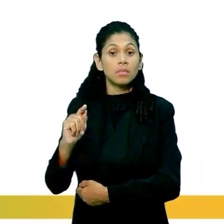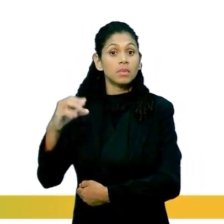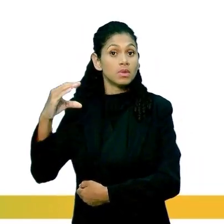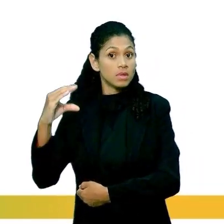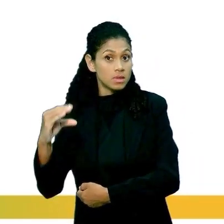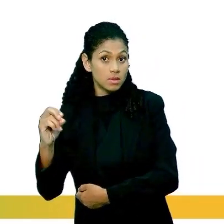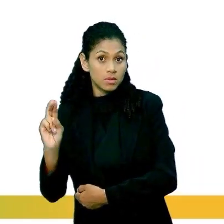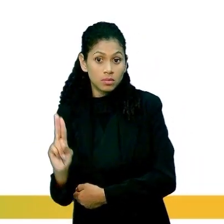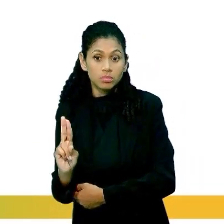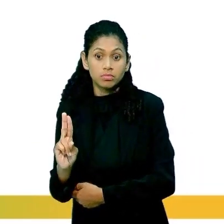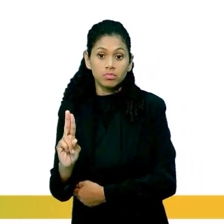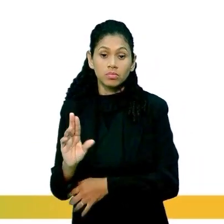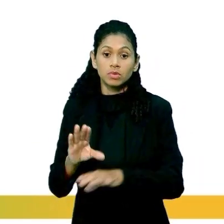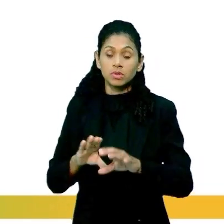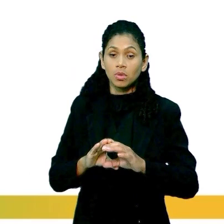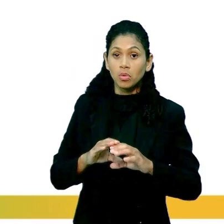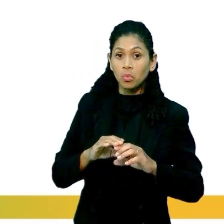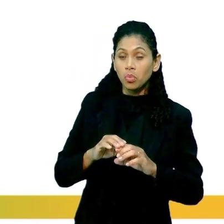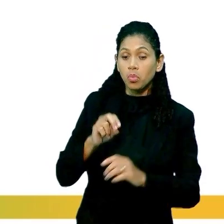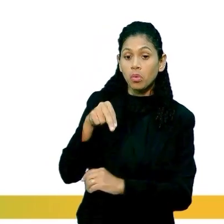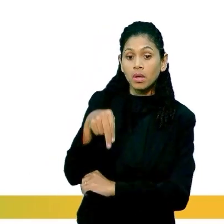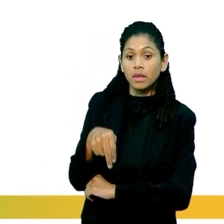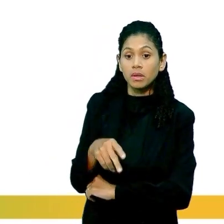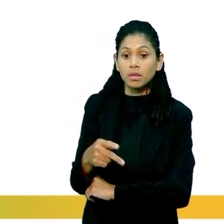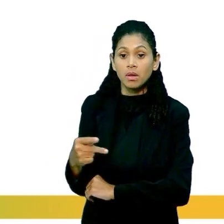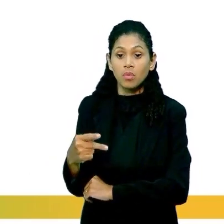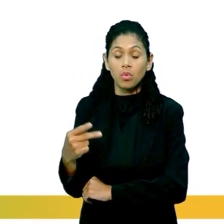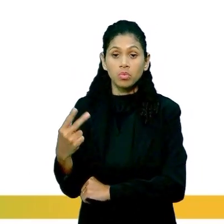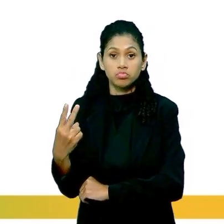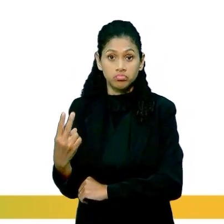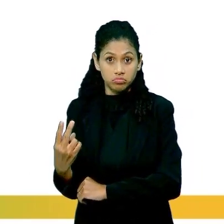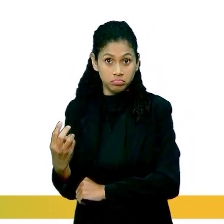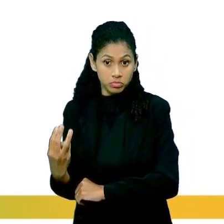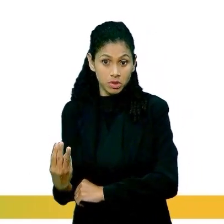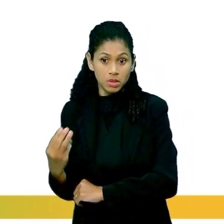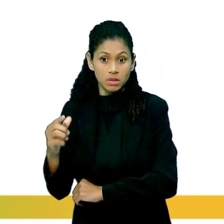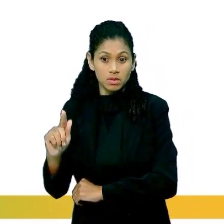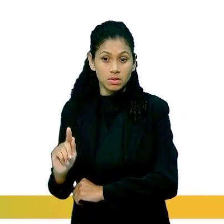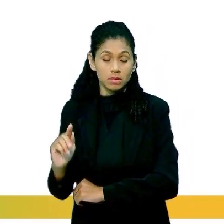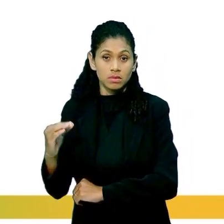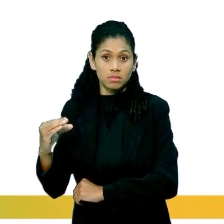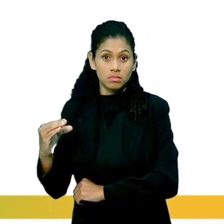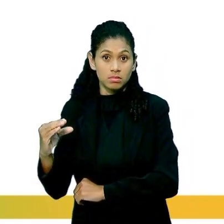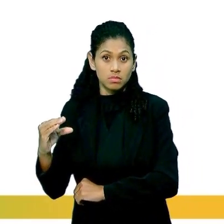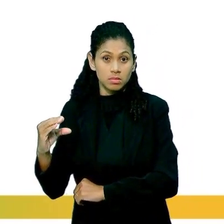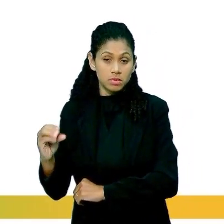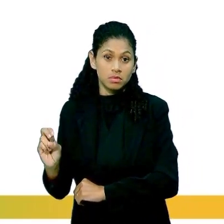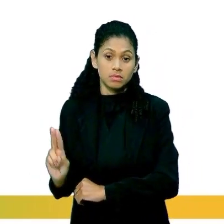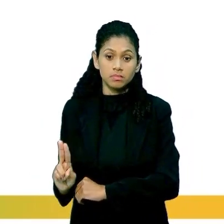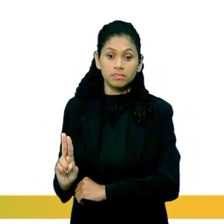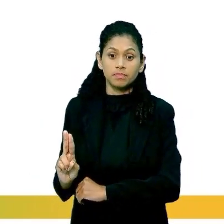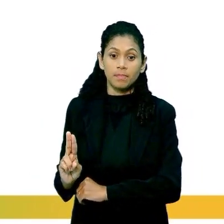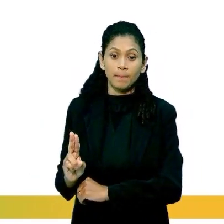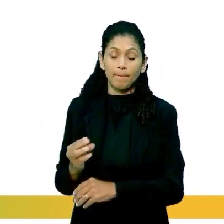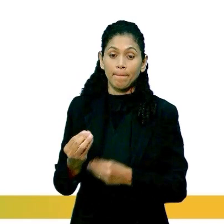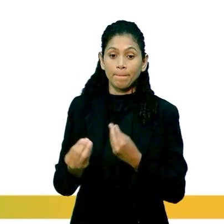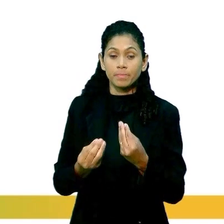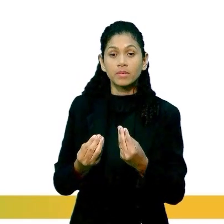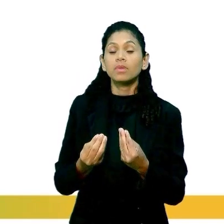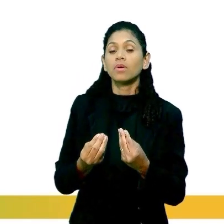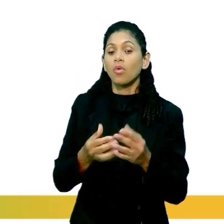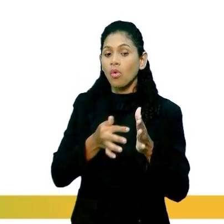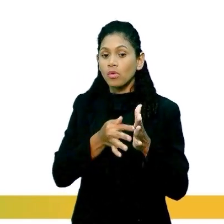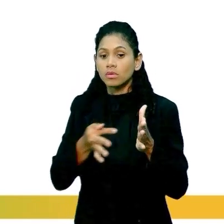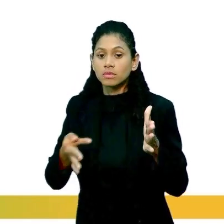gramas. Então, fazendo uma regra de 3 simples, nós vamos ter o seguinte, ó. Nós vamos ter N, que é o número de mols, vai ser igual a 3